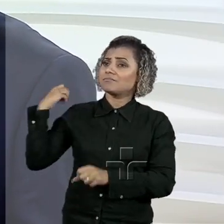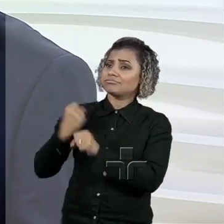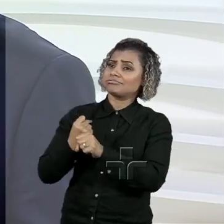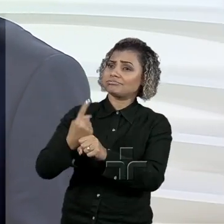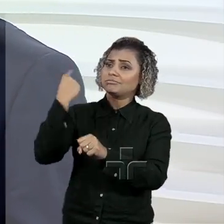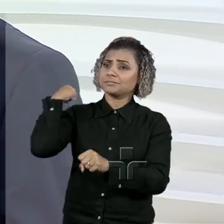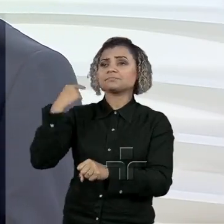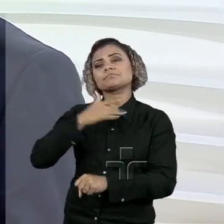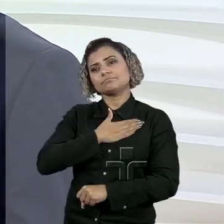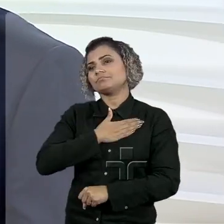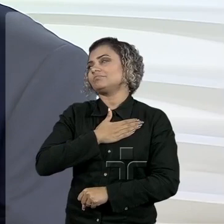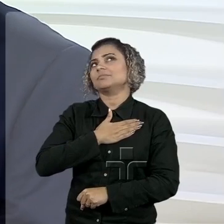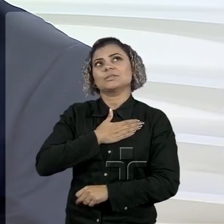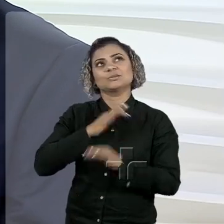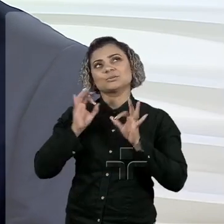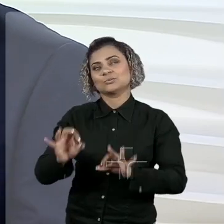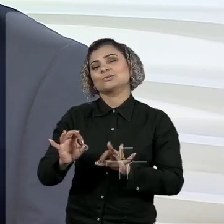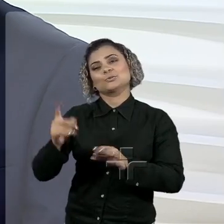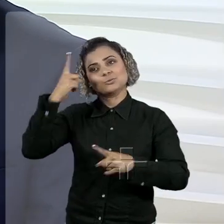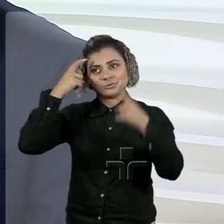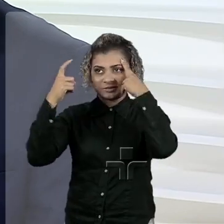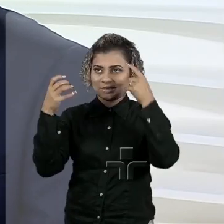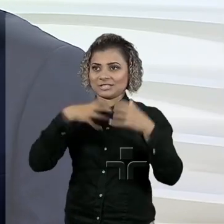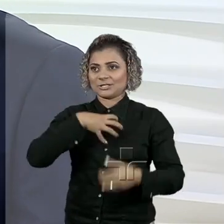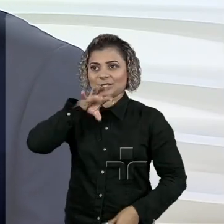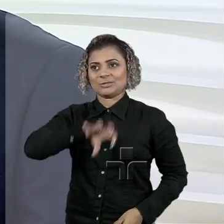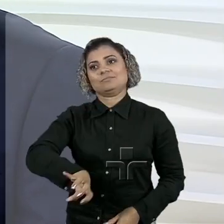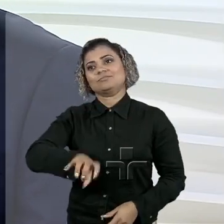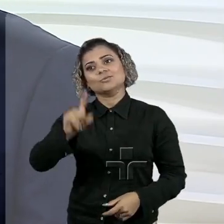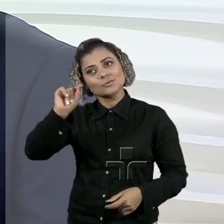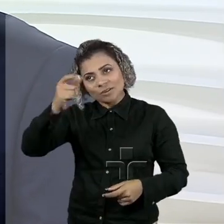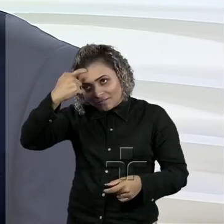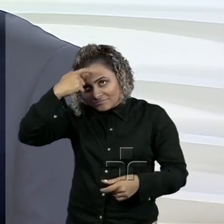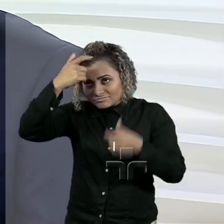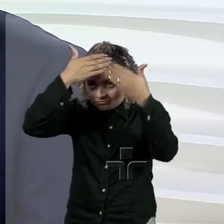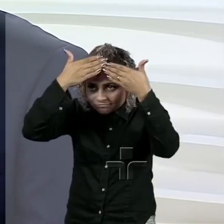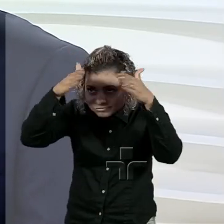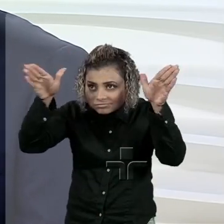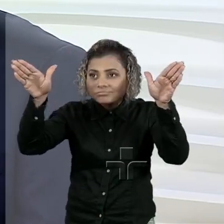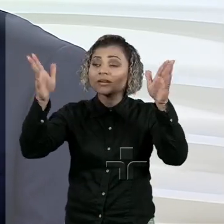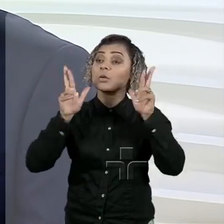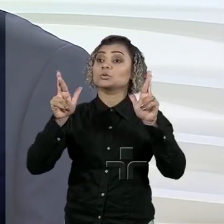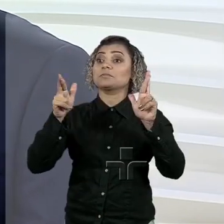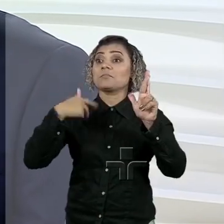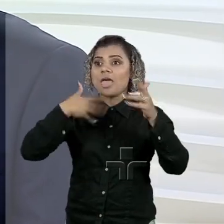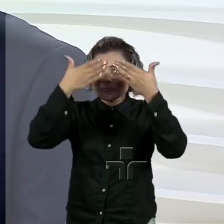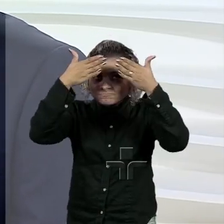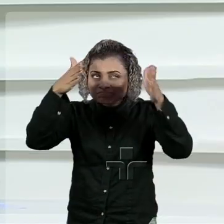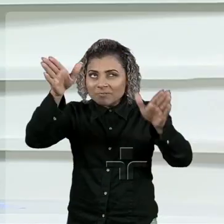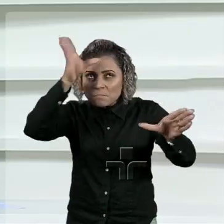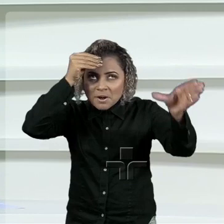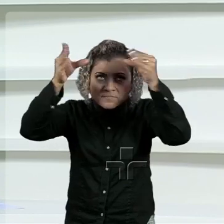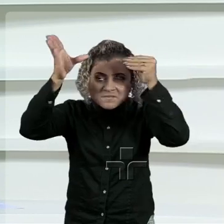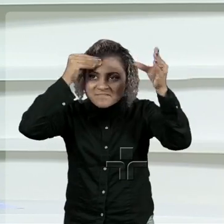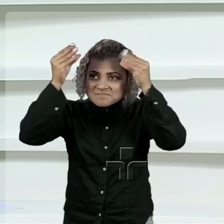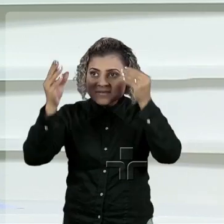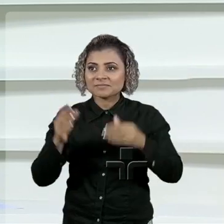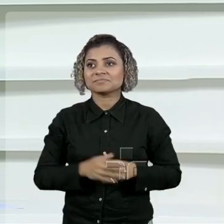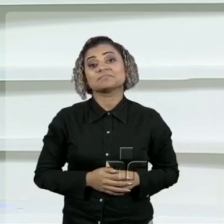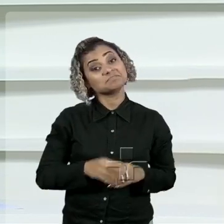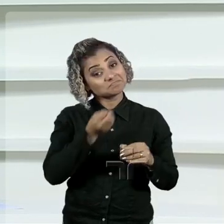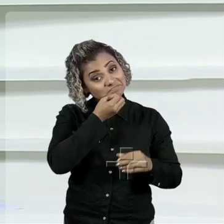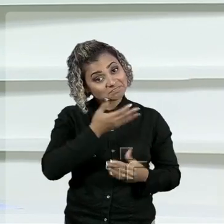atrás. Eu gosto muito dessa ideia, né? De me abrir a uma nova ideia, porque espero que minha mente seja ainda maior com isso. Ótimo, muito